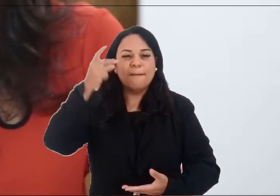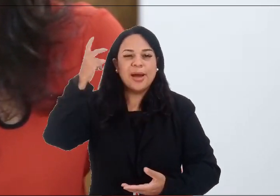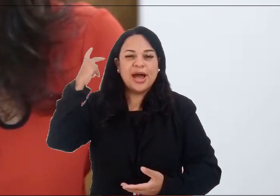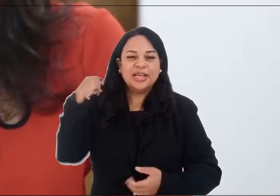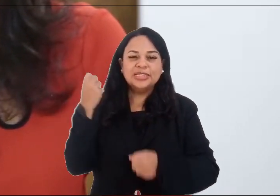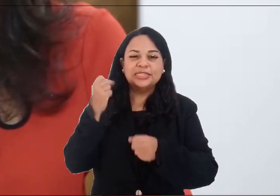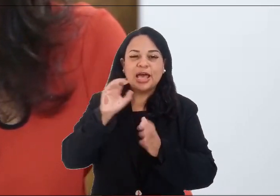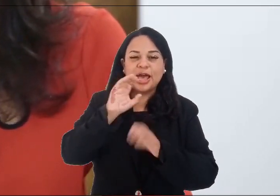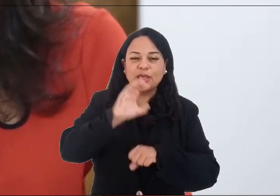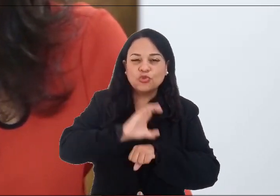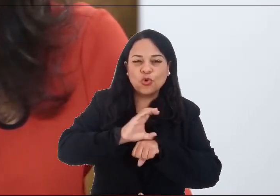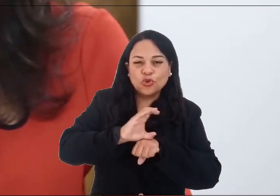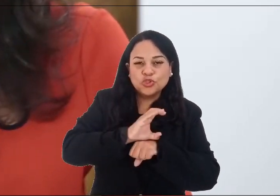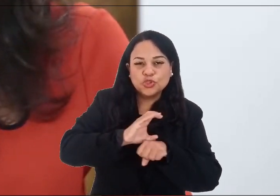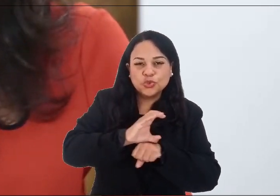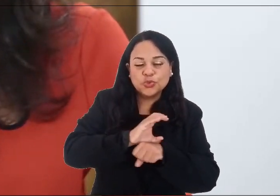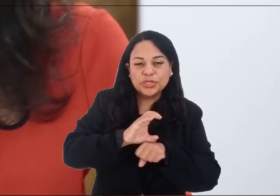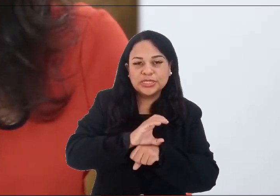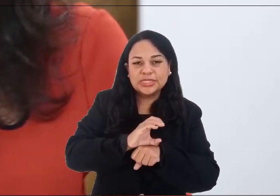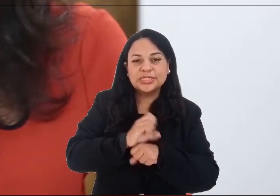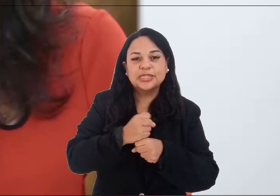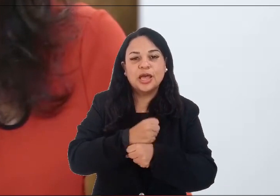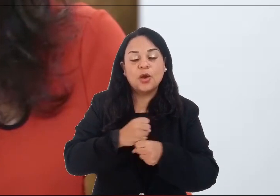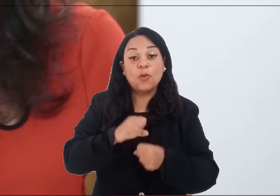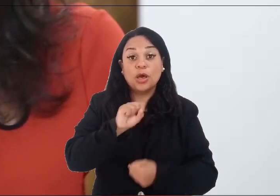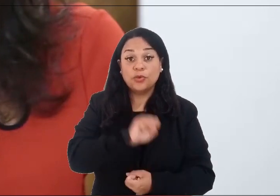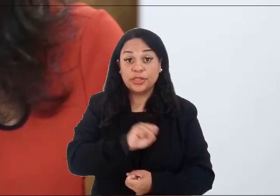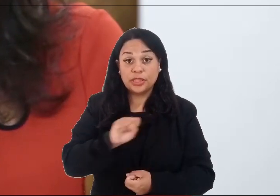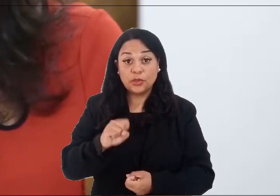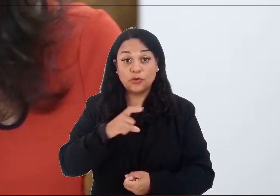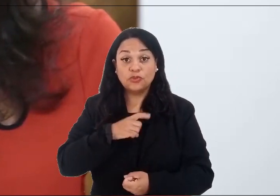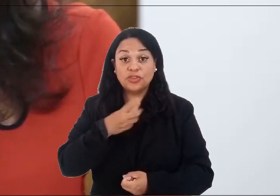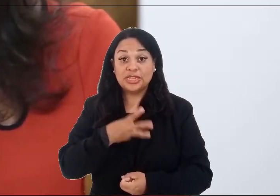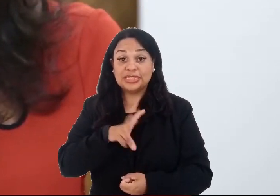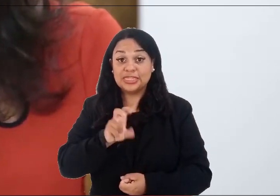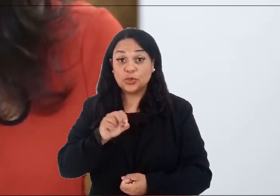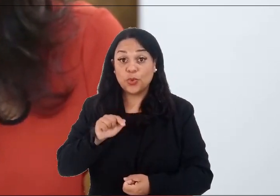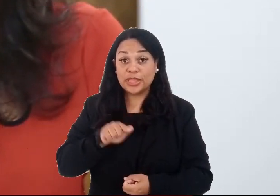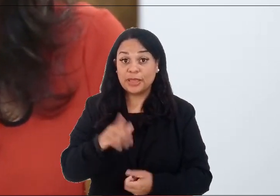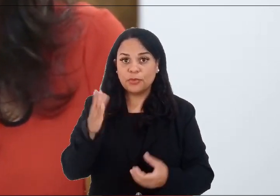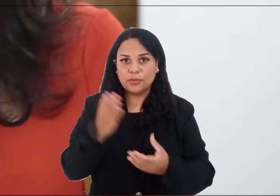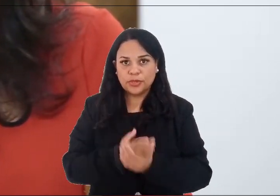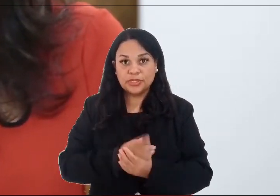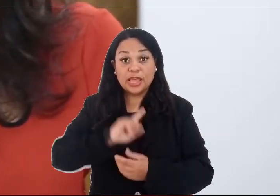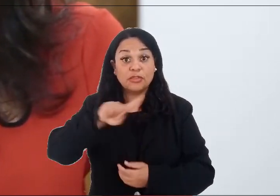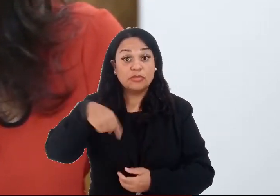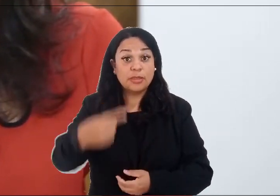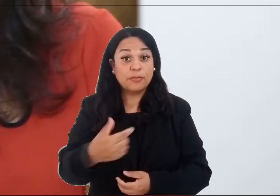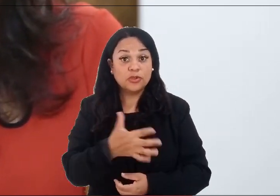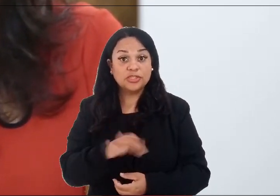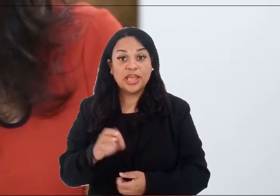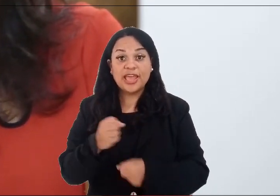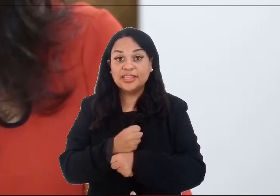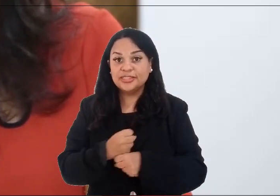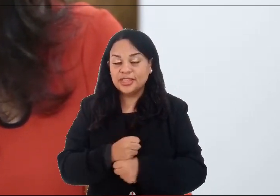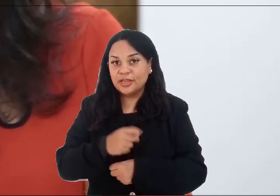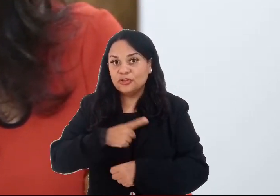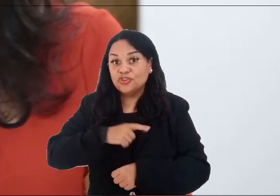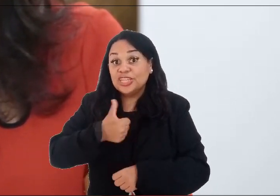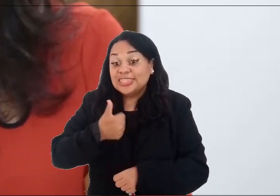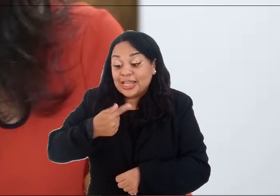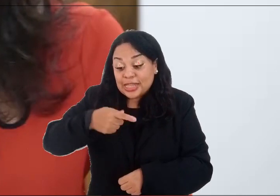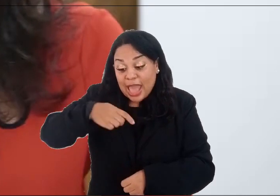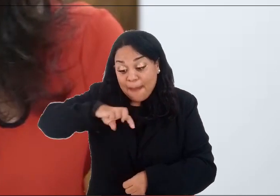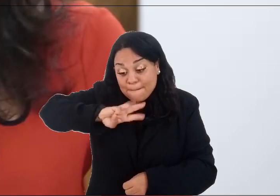da Constituição de 88, nós tínhamos 350 mil processos em andamento. 10 anos mais tarde, nós já tínhamos